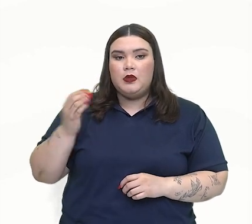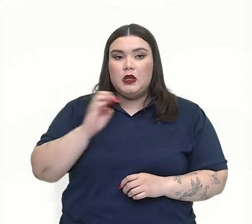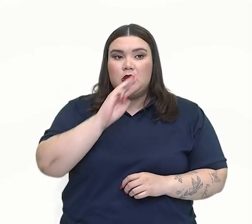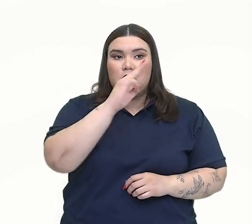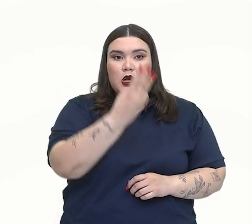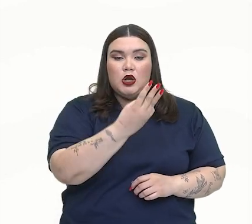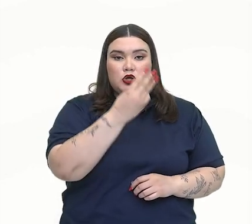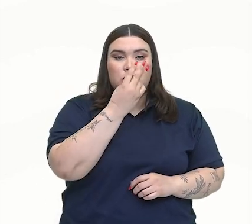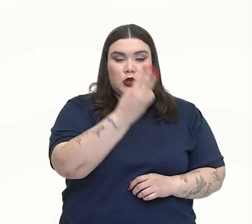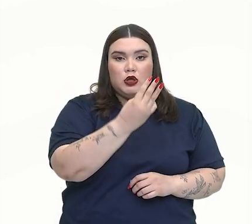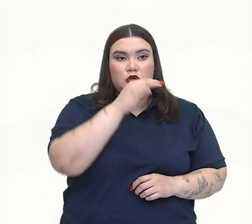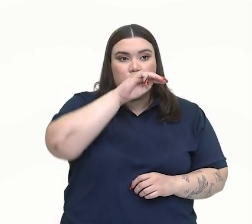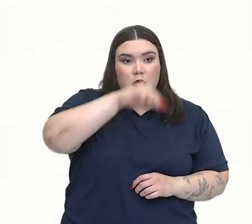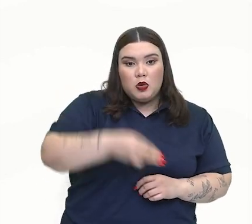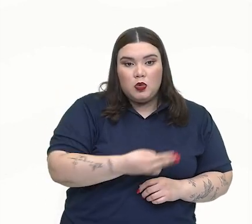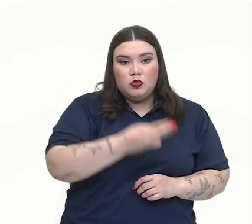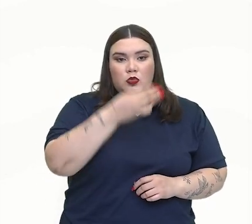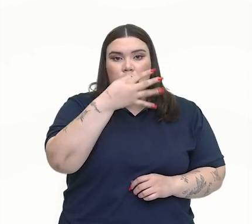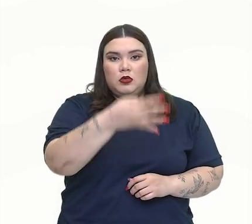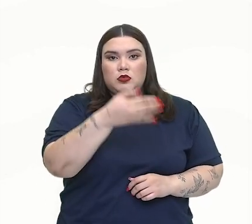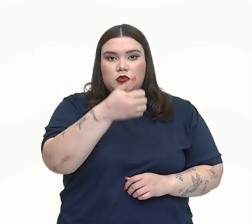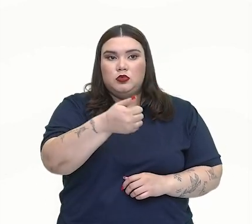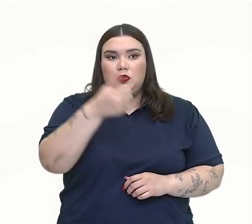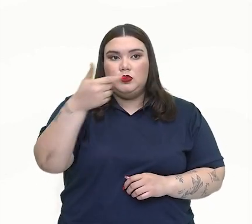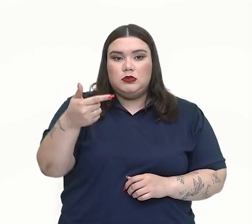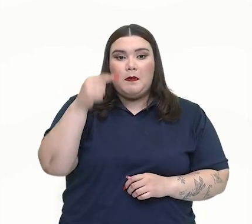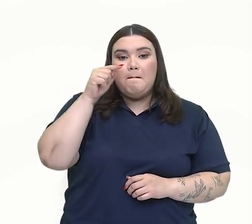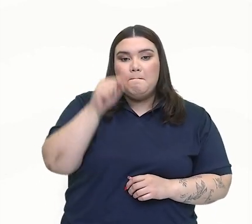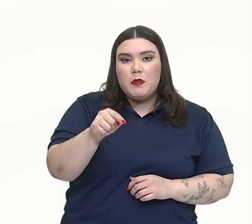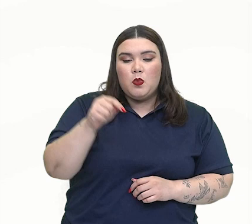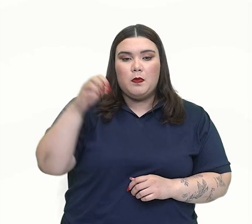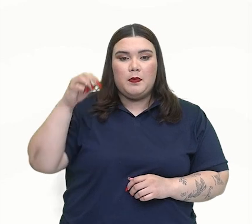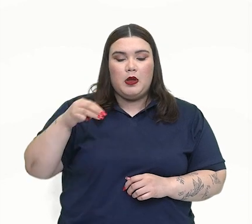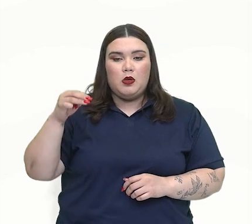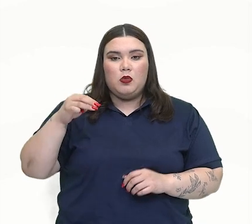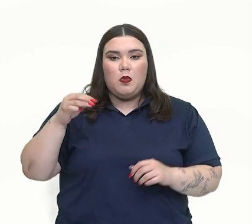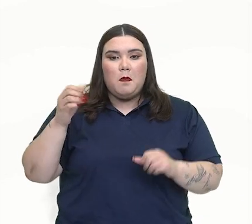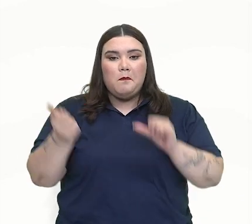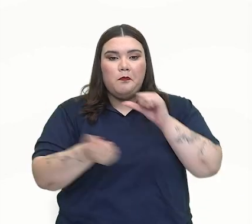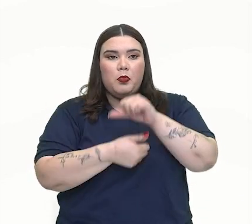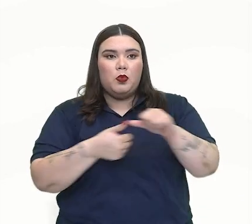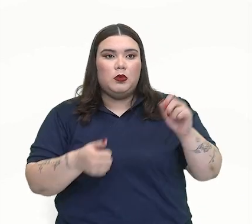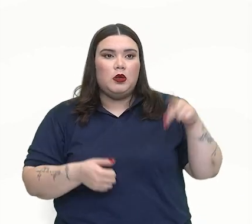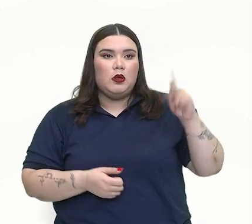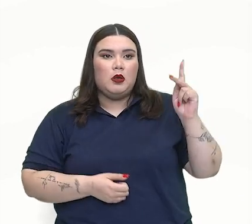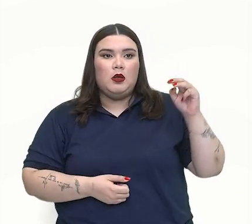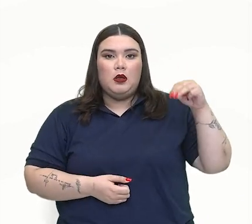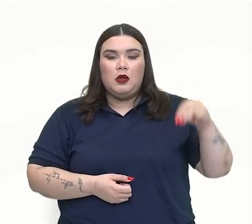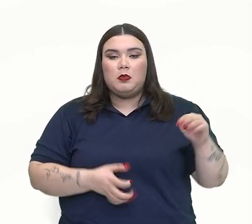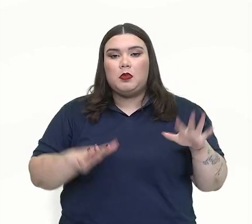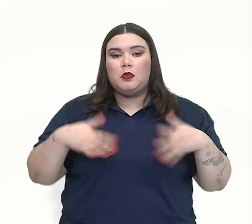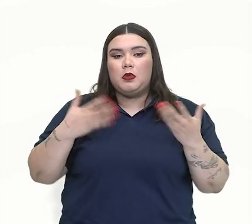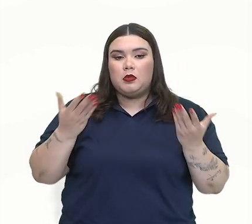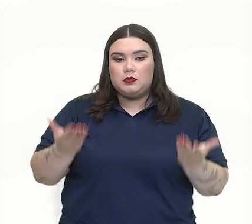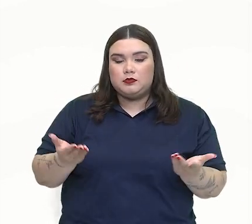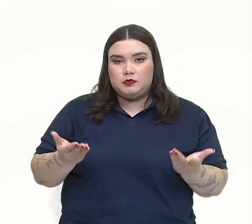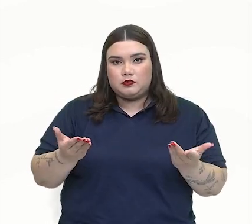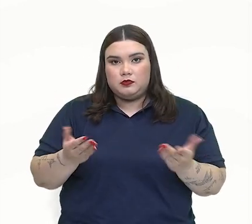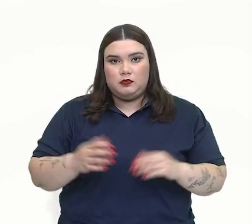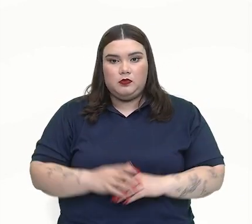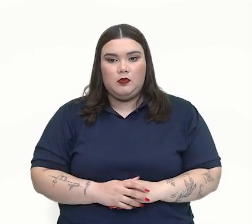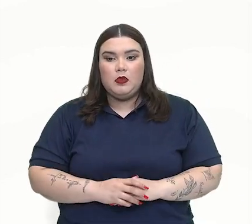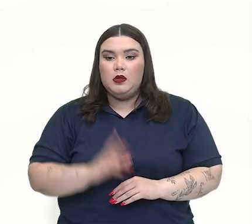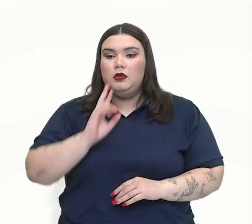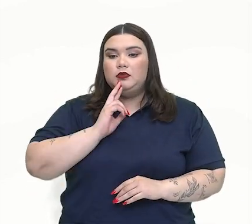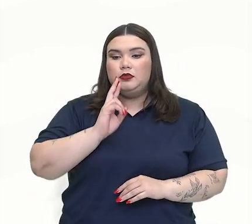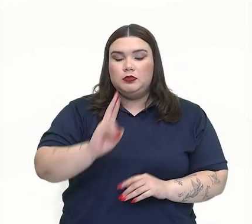3.412.000 metros. Qual é a distância em km? Muito bem. Então vejam que a distância foi